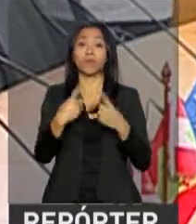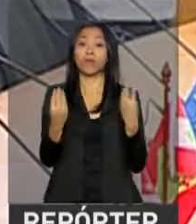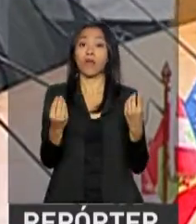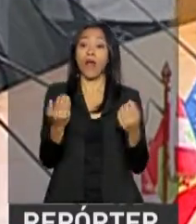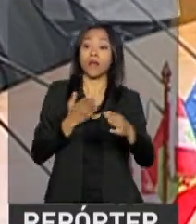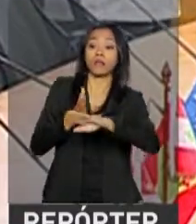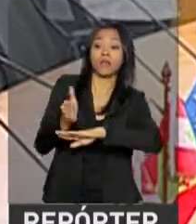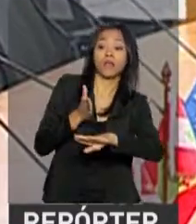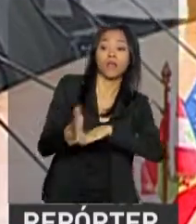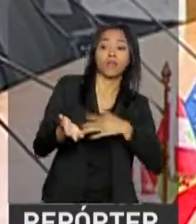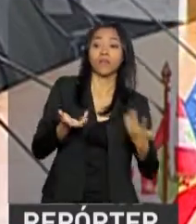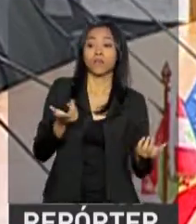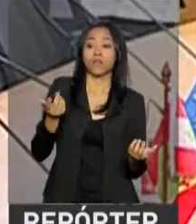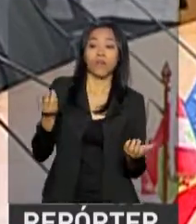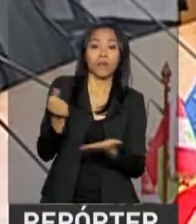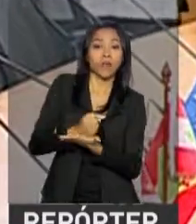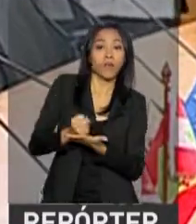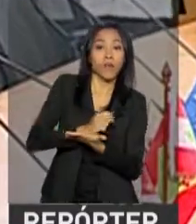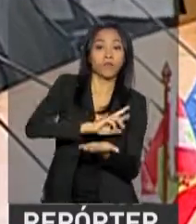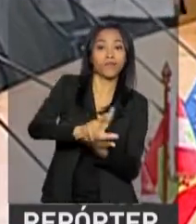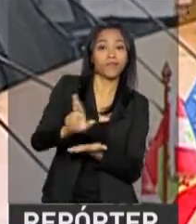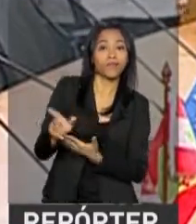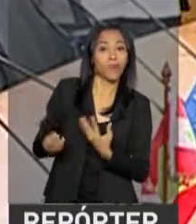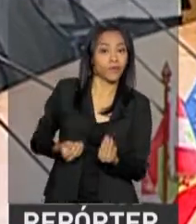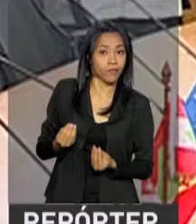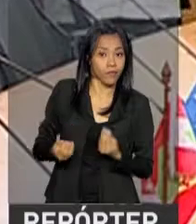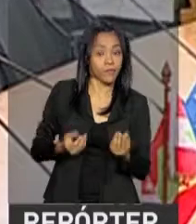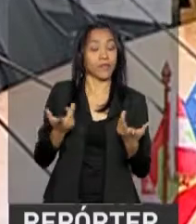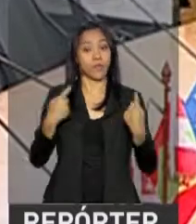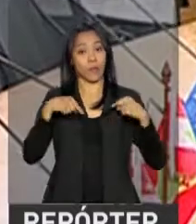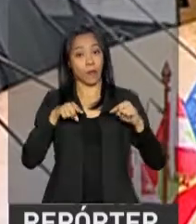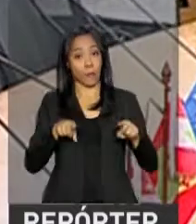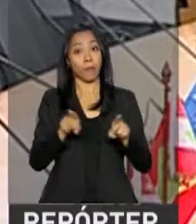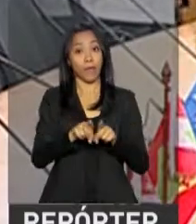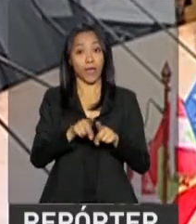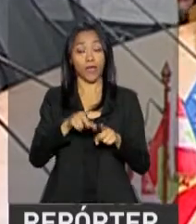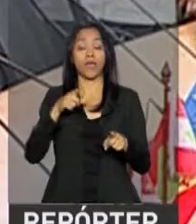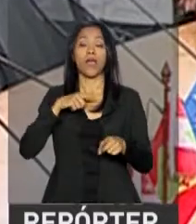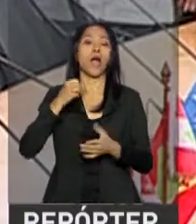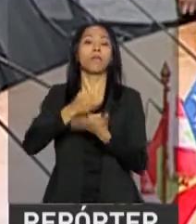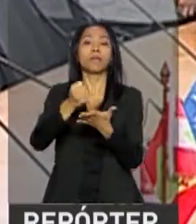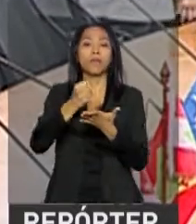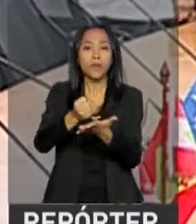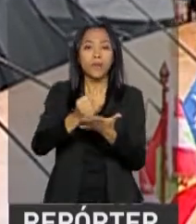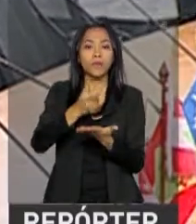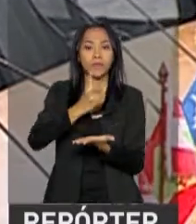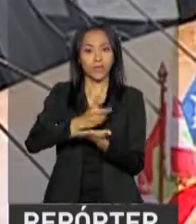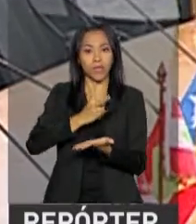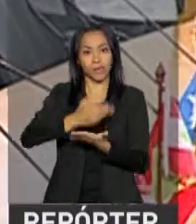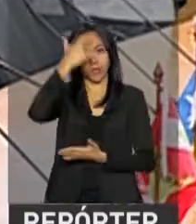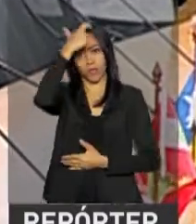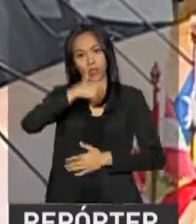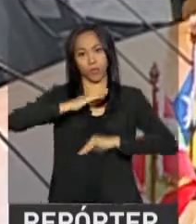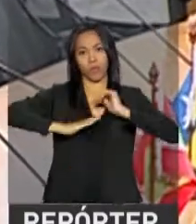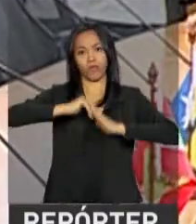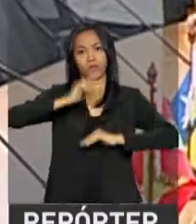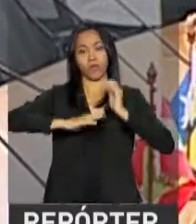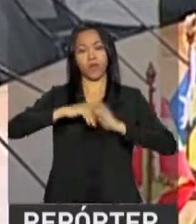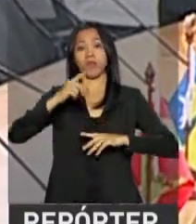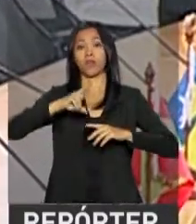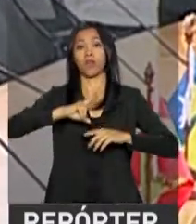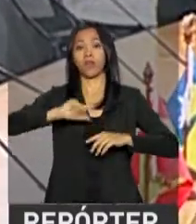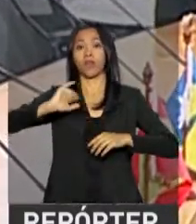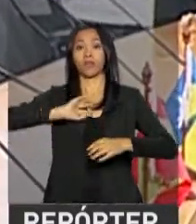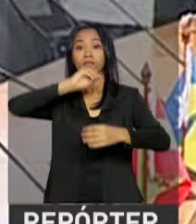à população aos medicamentos, além da assistência permanente de um farmacêutico pelo Sistema Único de